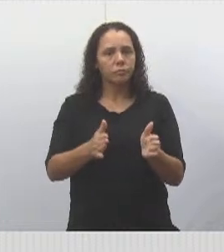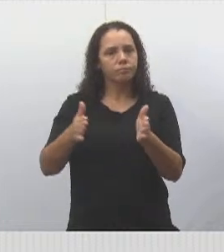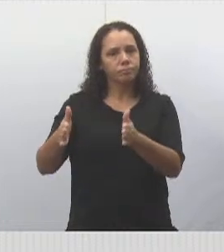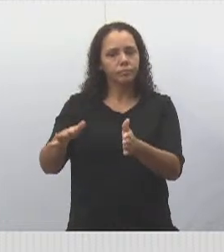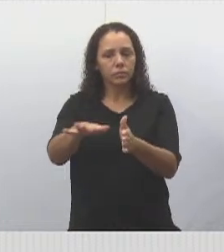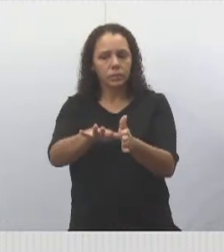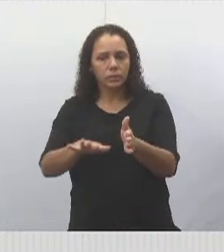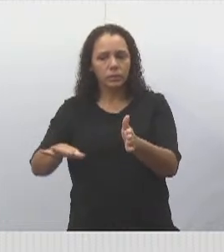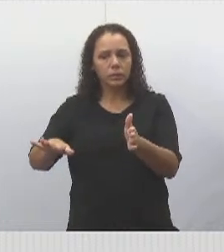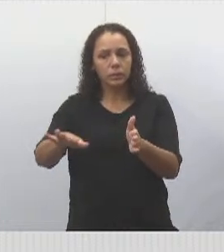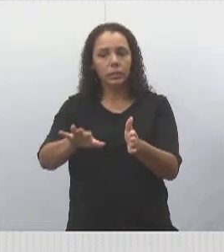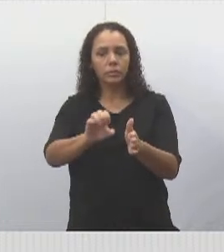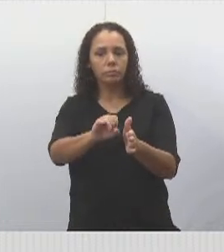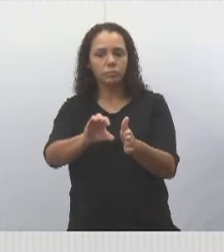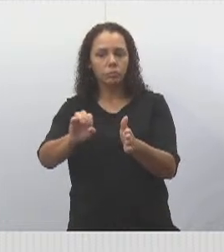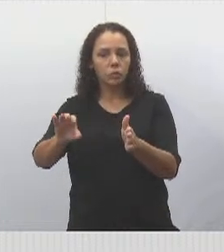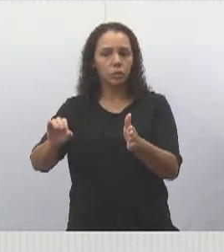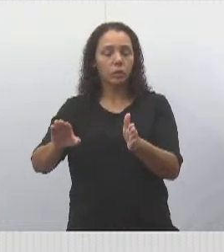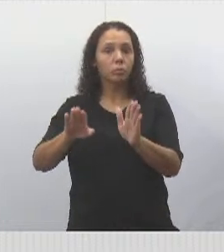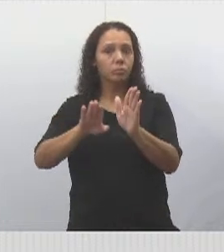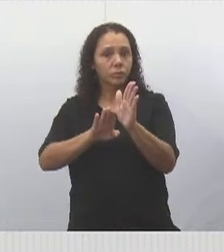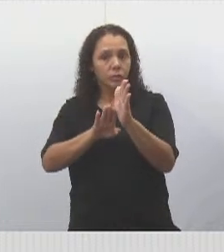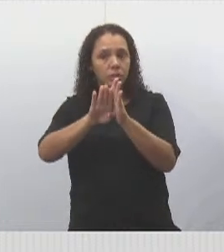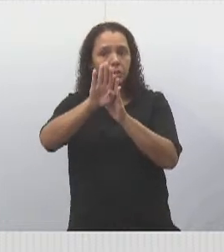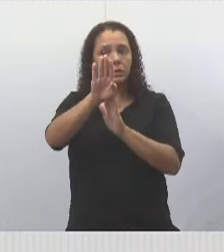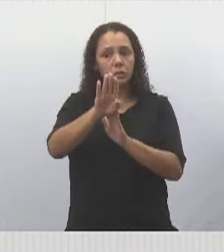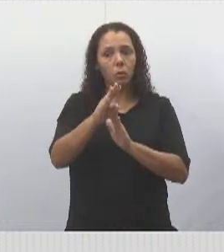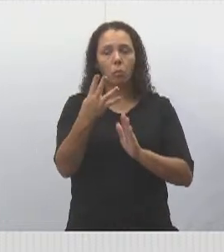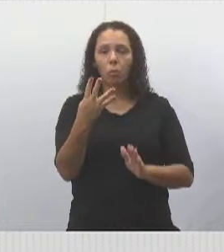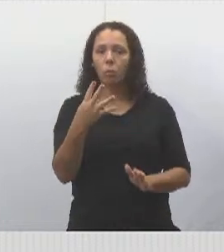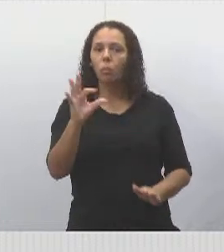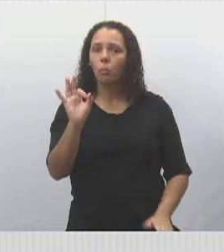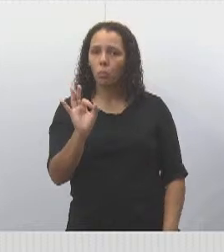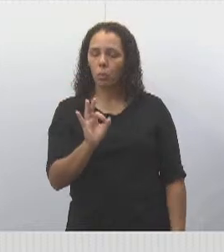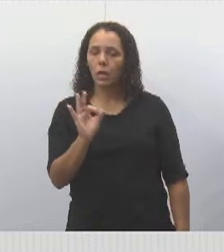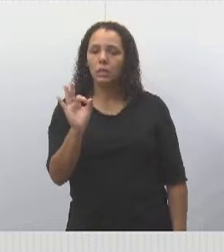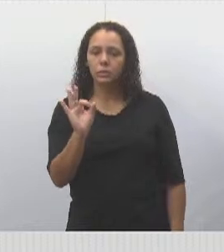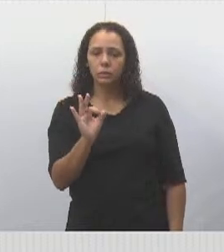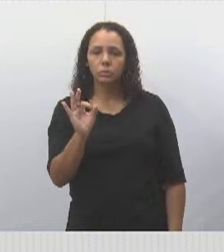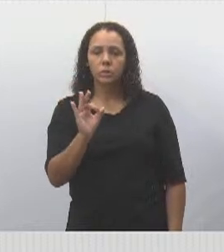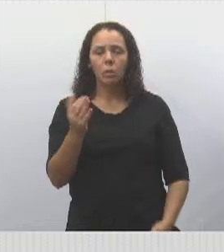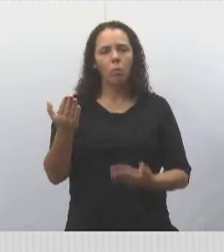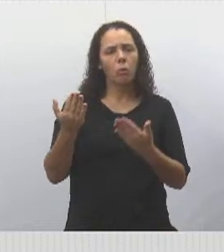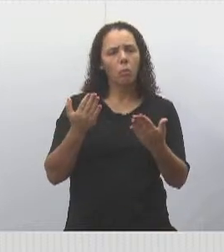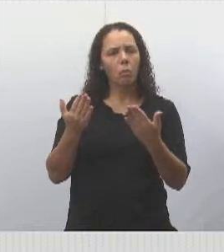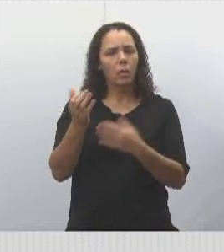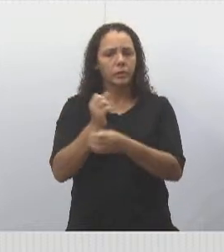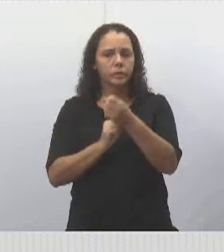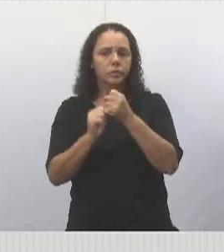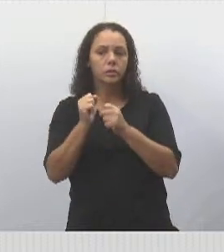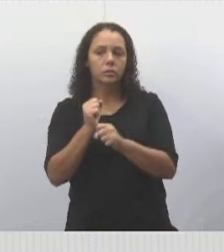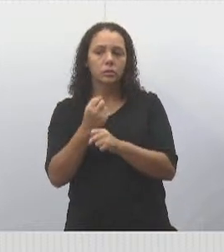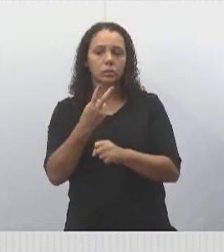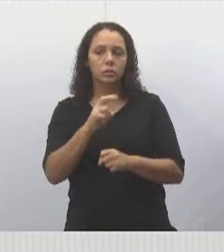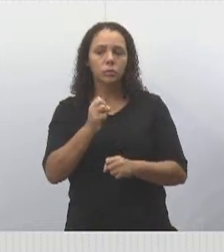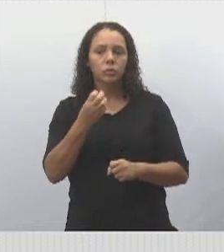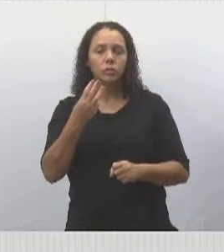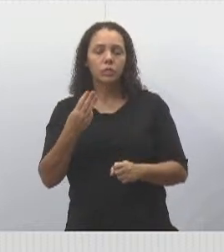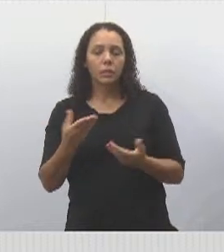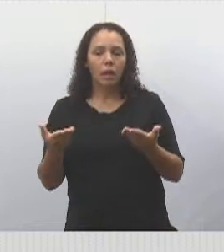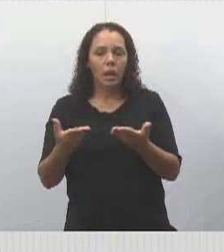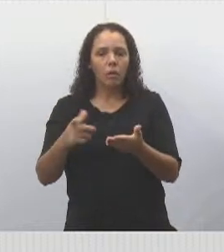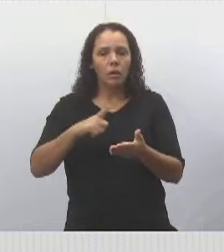Secretaria de Educação, a gente tem um acréscimo de 4% em relação ao executado em 2023, chegando em 135